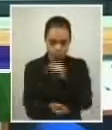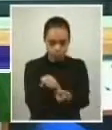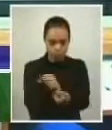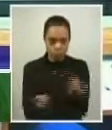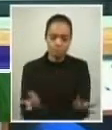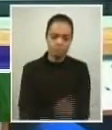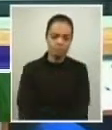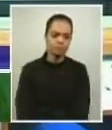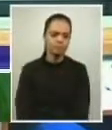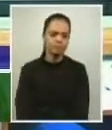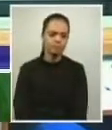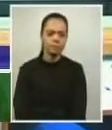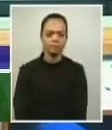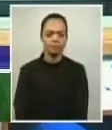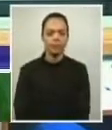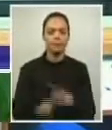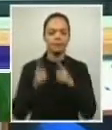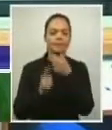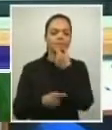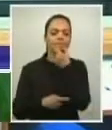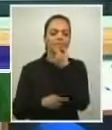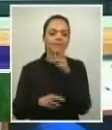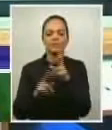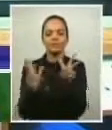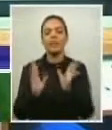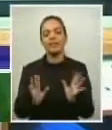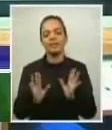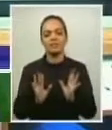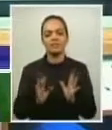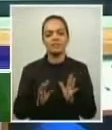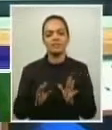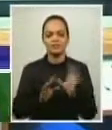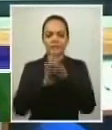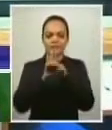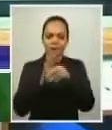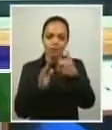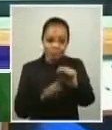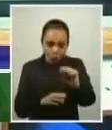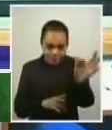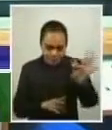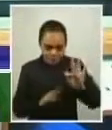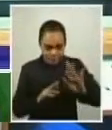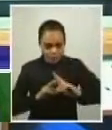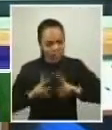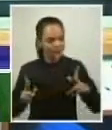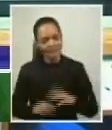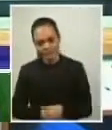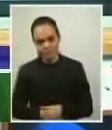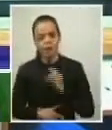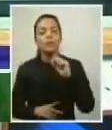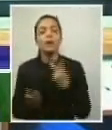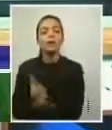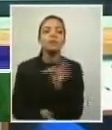é mas na Inglaterra Diferentemente do que se daria sem anos depois na França que aconteceu